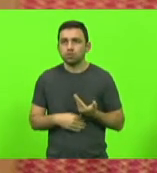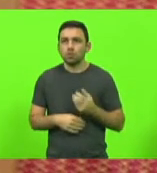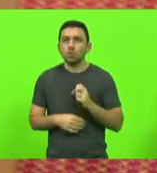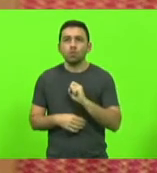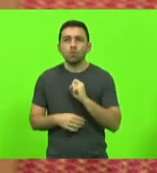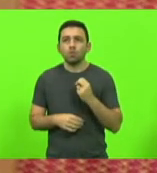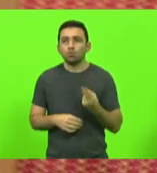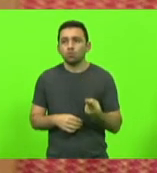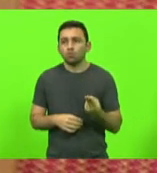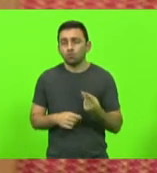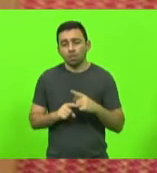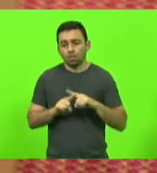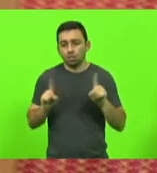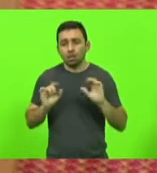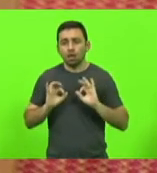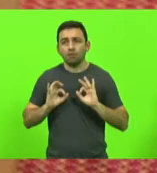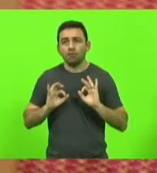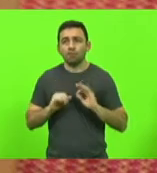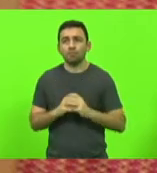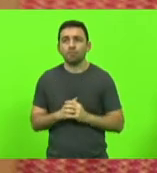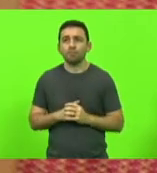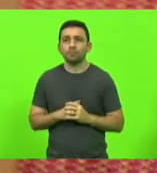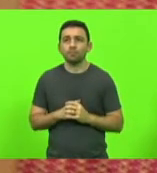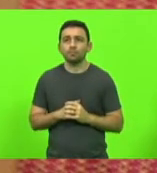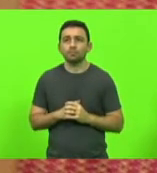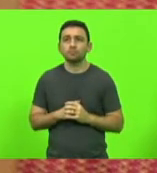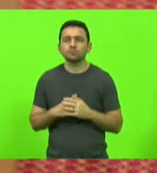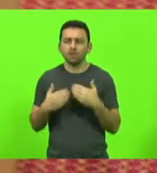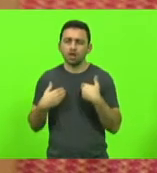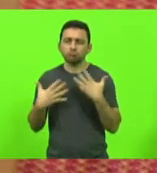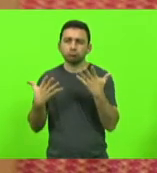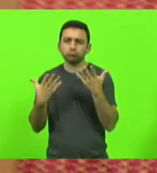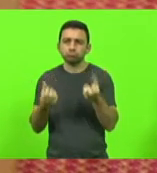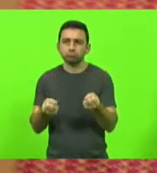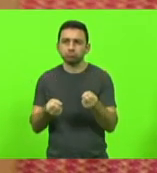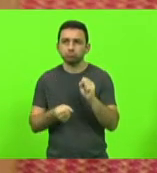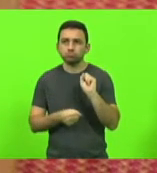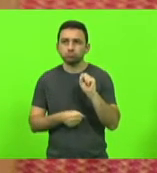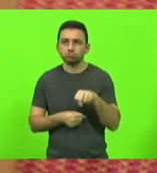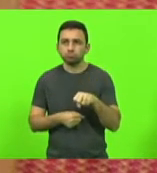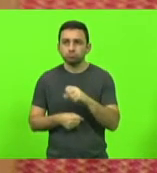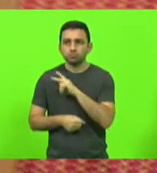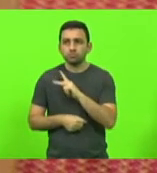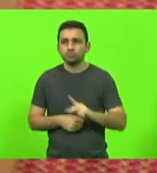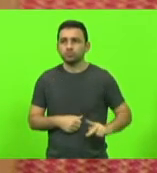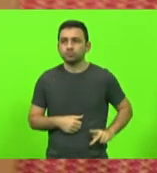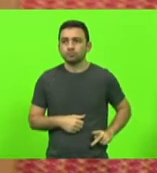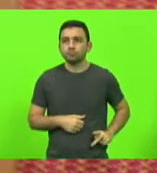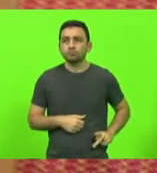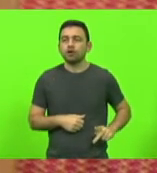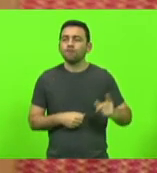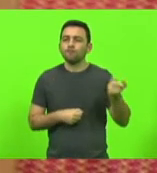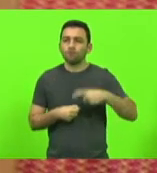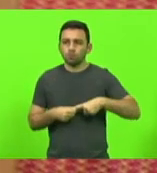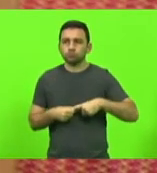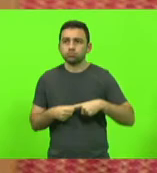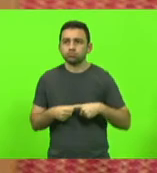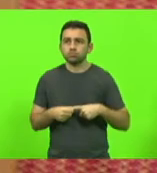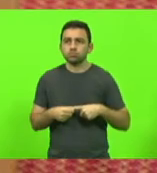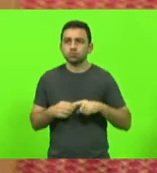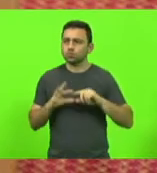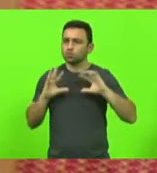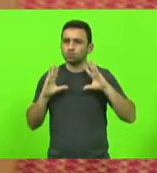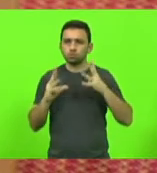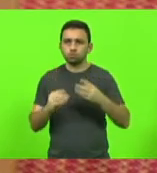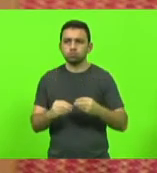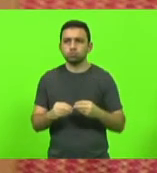ou não, senão fica... Então, eu sou favorável, sim, senhor presidente, a retornar